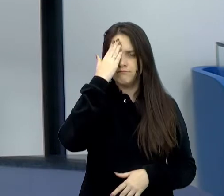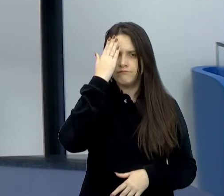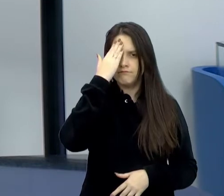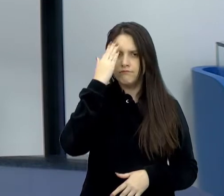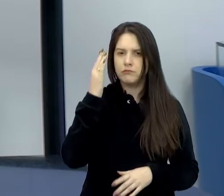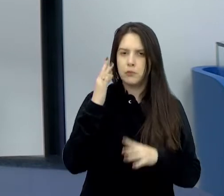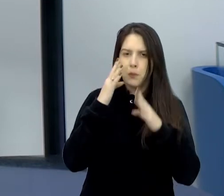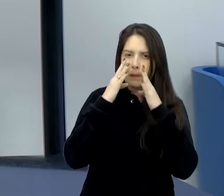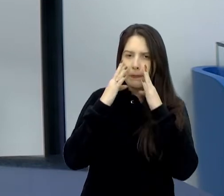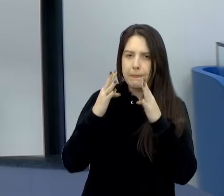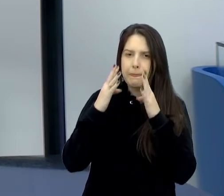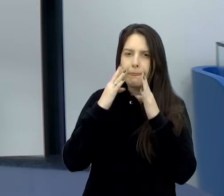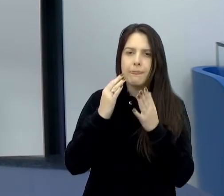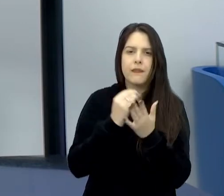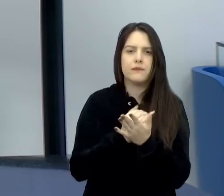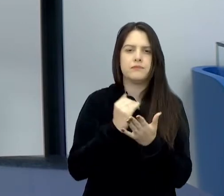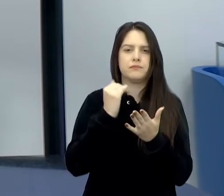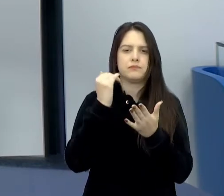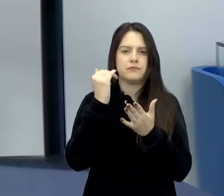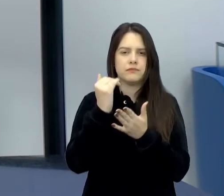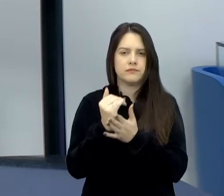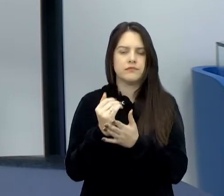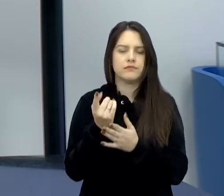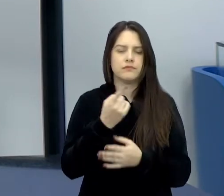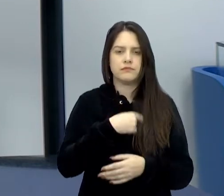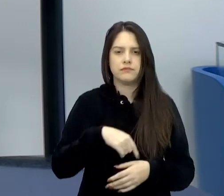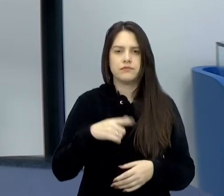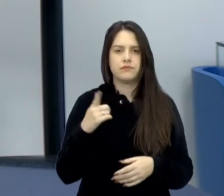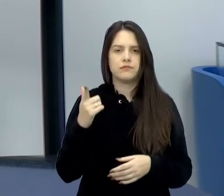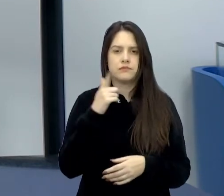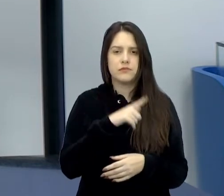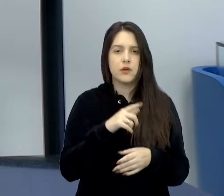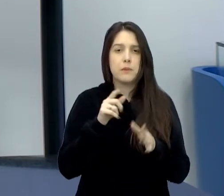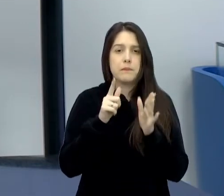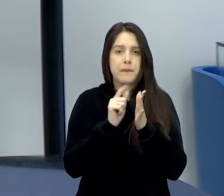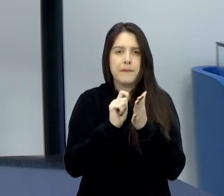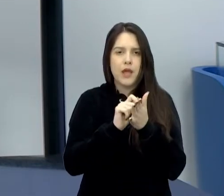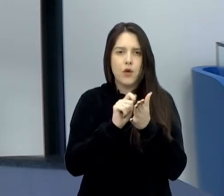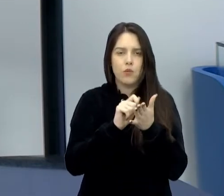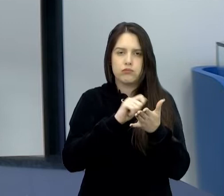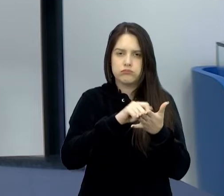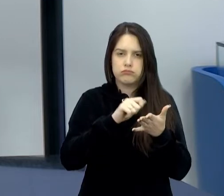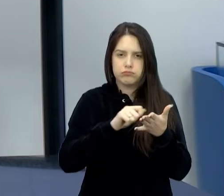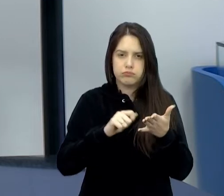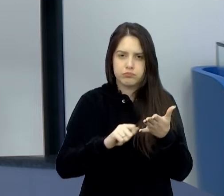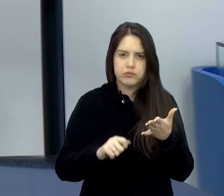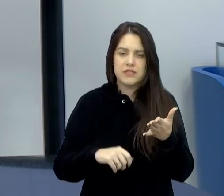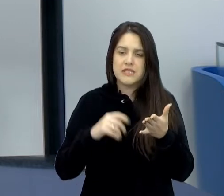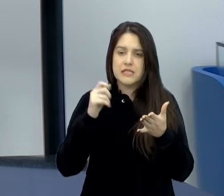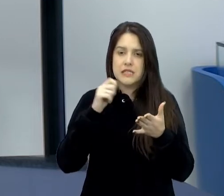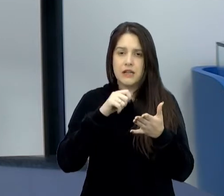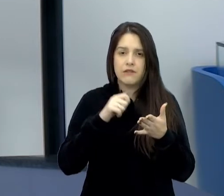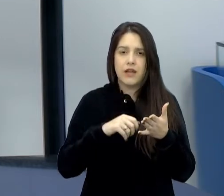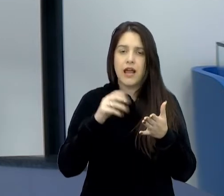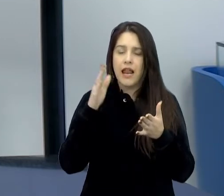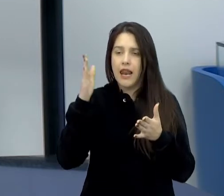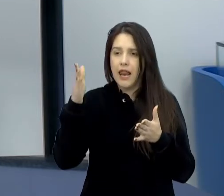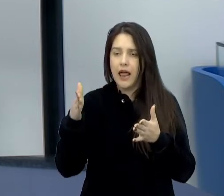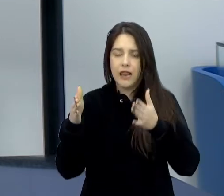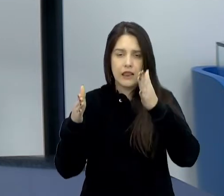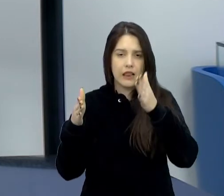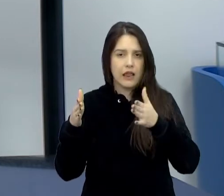gente realiza muito mais. A gente gasta, quando a gente for pôr no papel, muito mais do que estava lá ticado